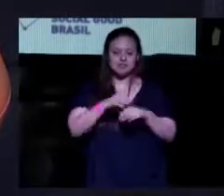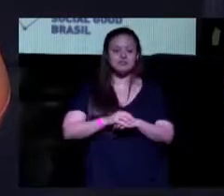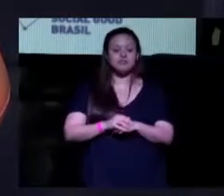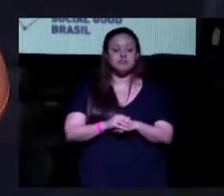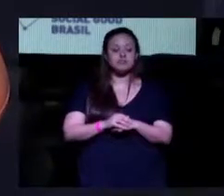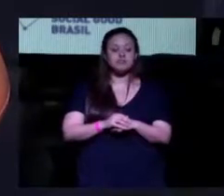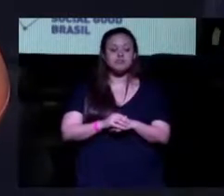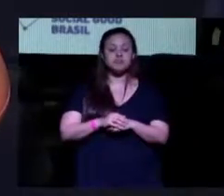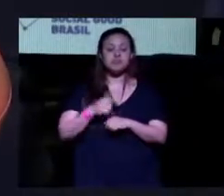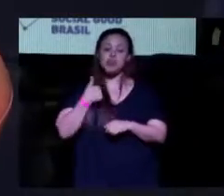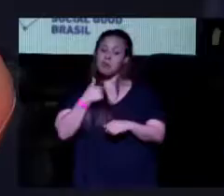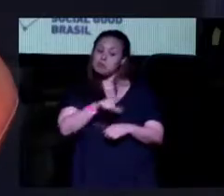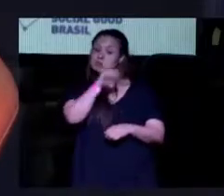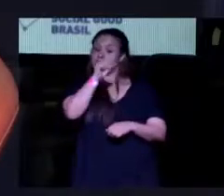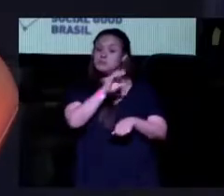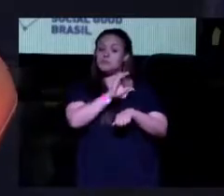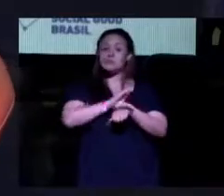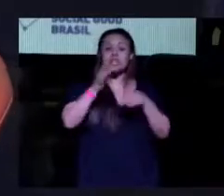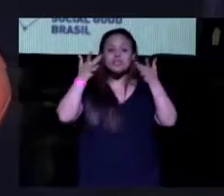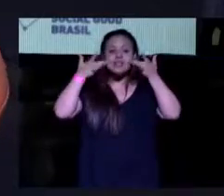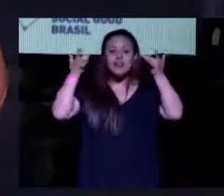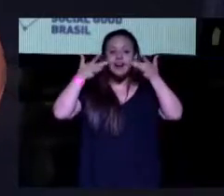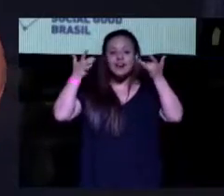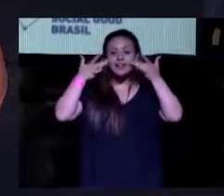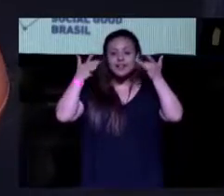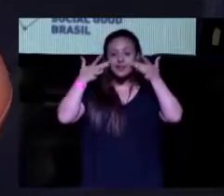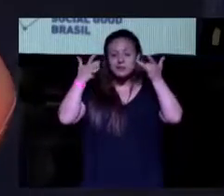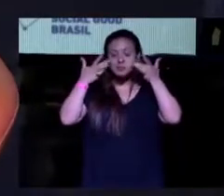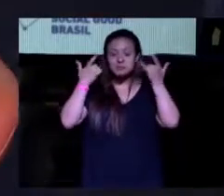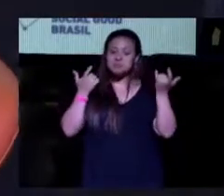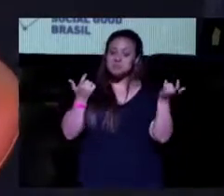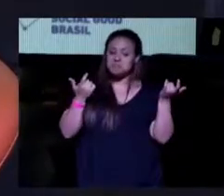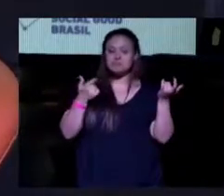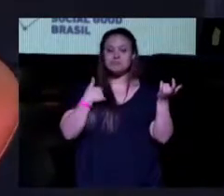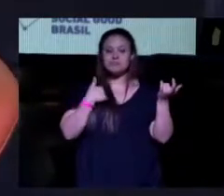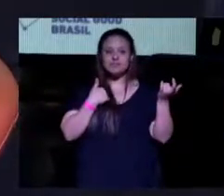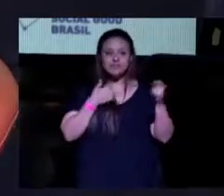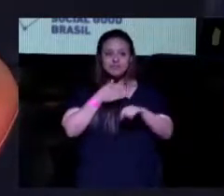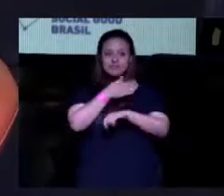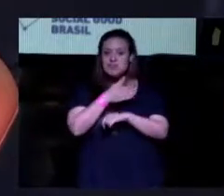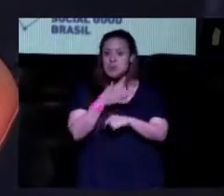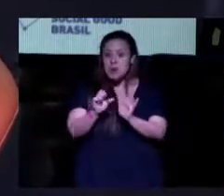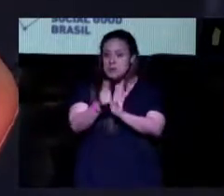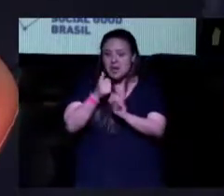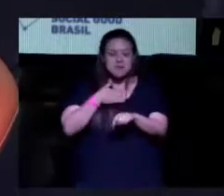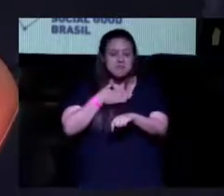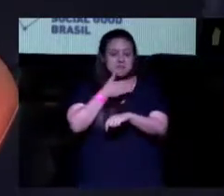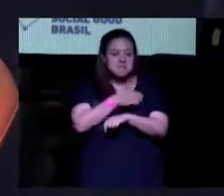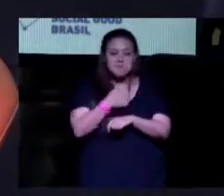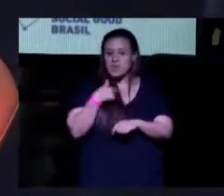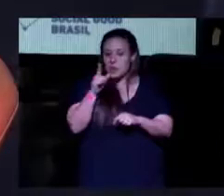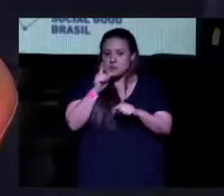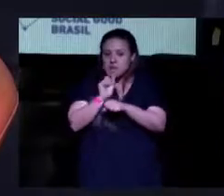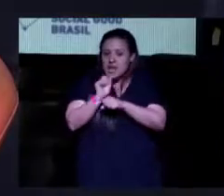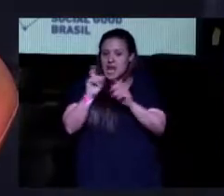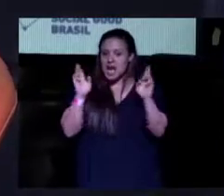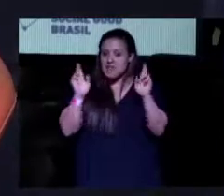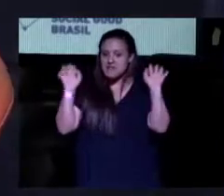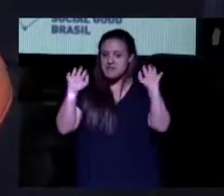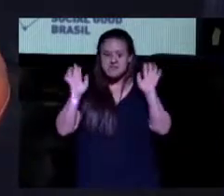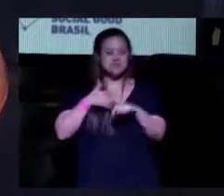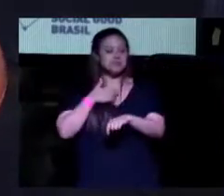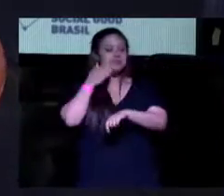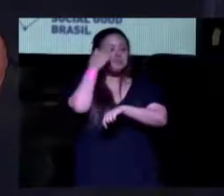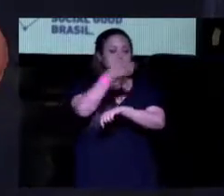fiz um curso de teatro, e talvez eu continue fazendo mais aulas de teatro daqui para frente. Mas era uma coisa que eu não estava esperando e que